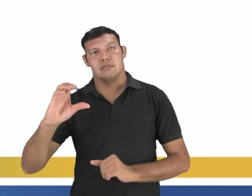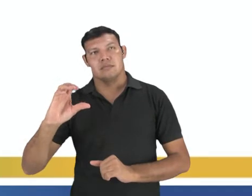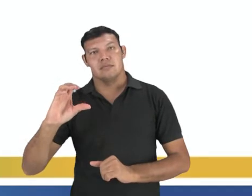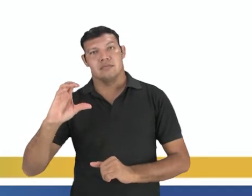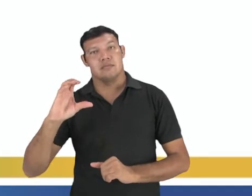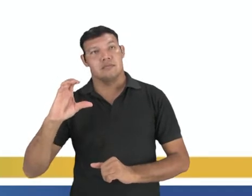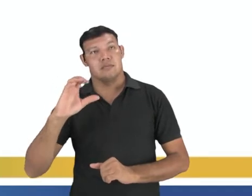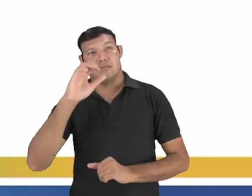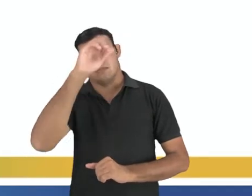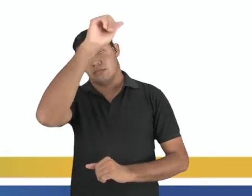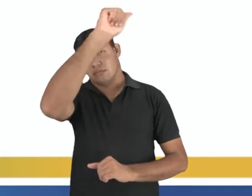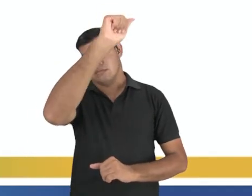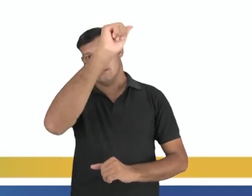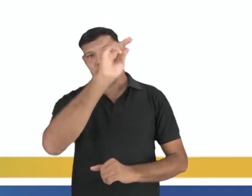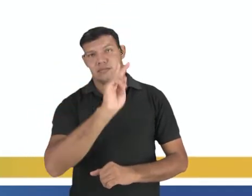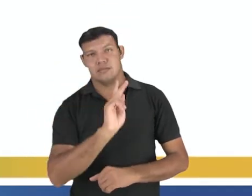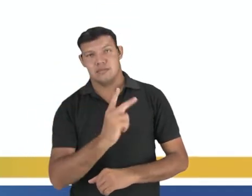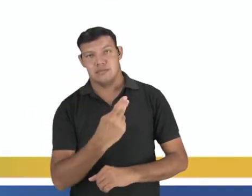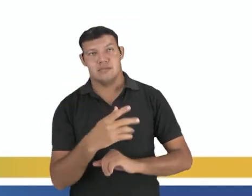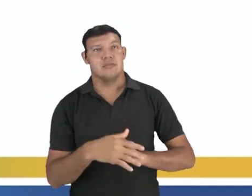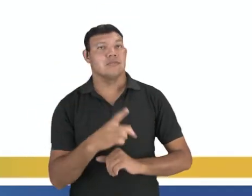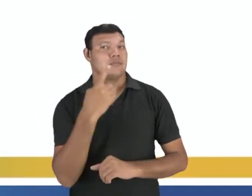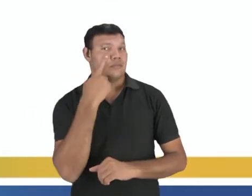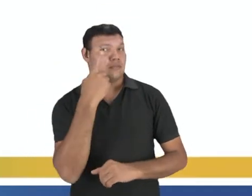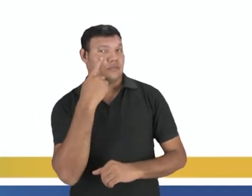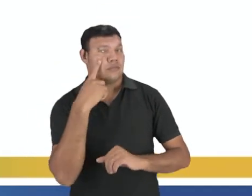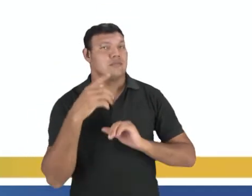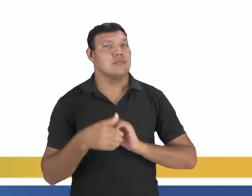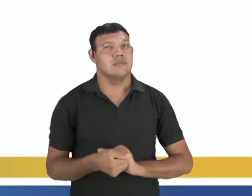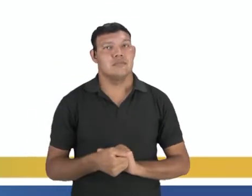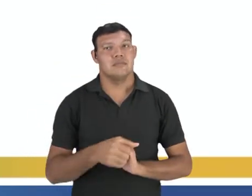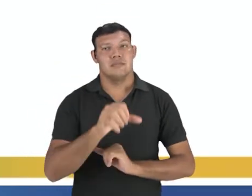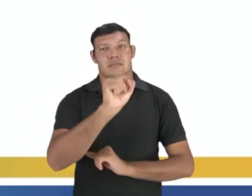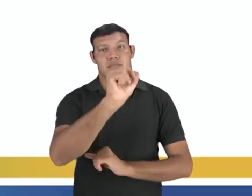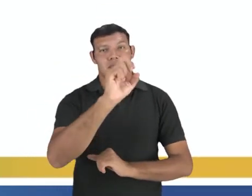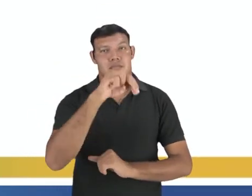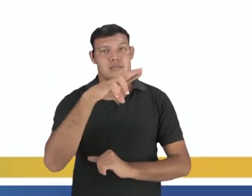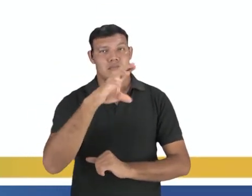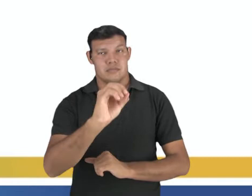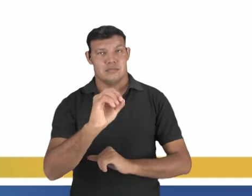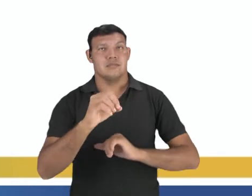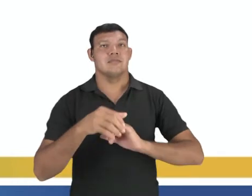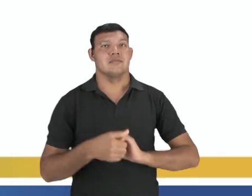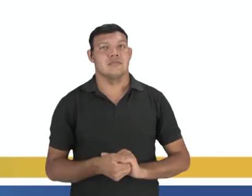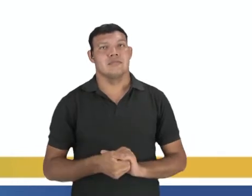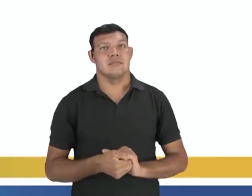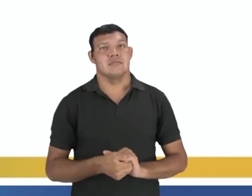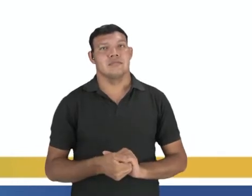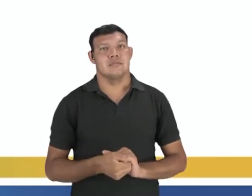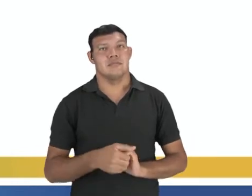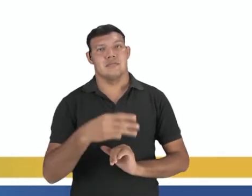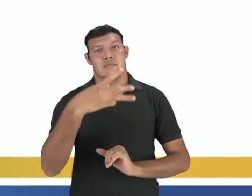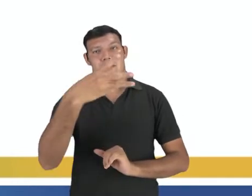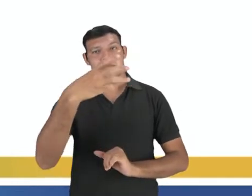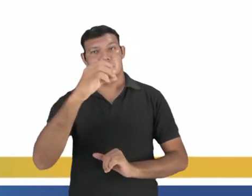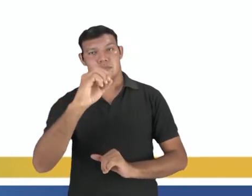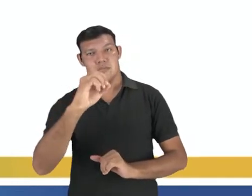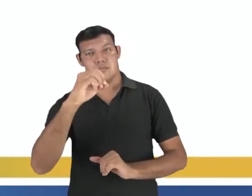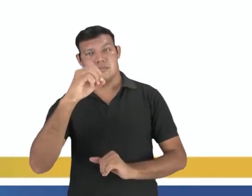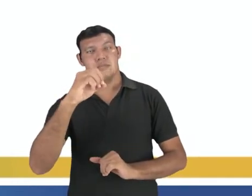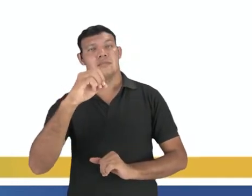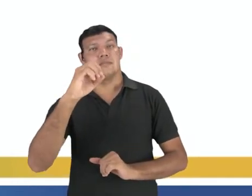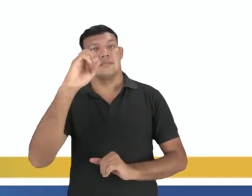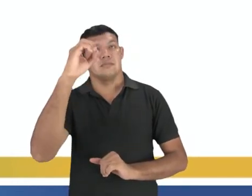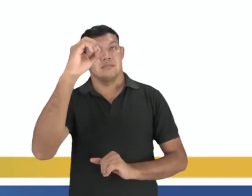procurando a altura. Então, observa lá, o meu seno de 30 é x sobre 2